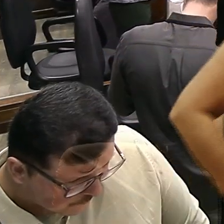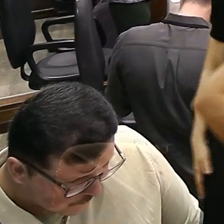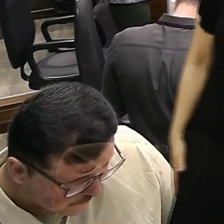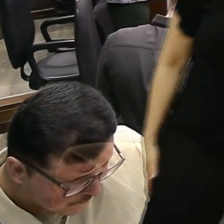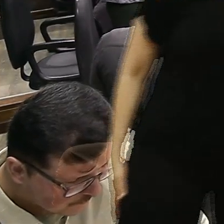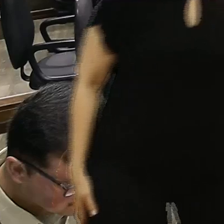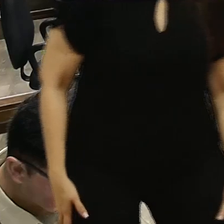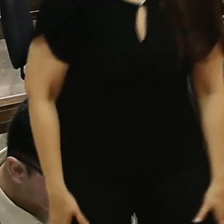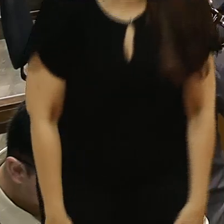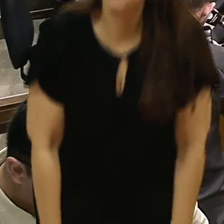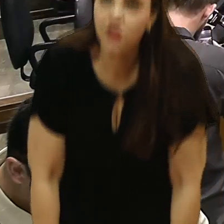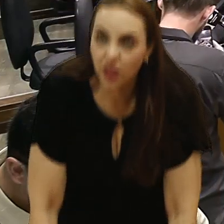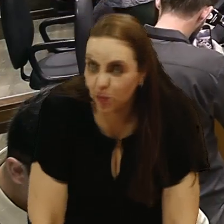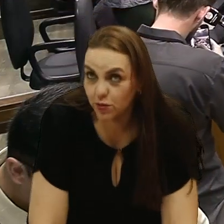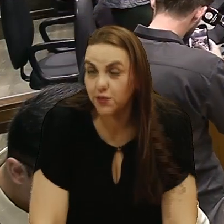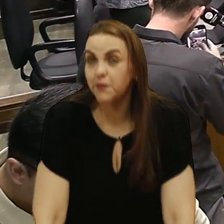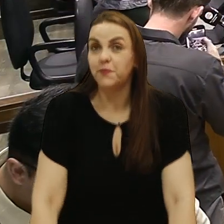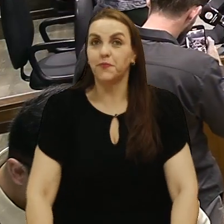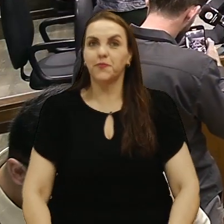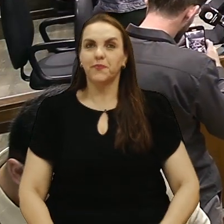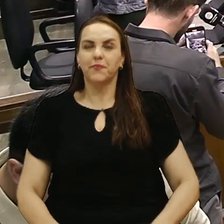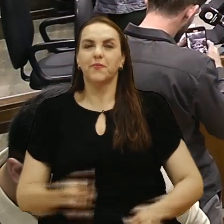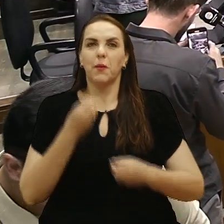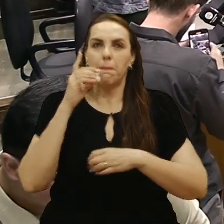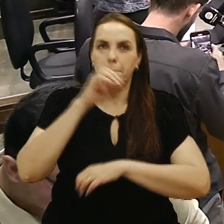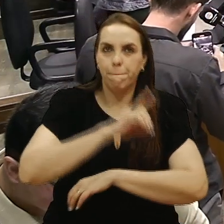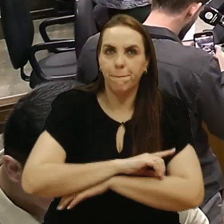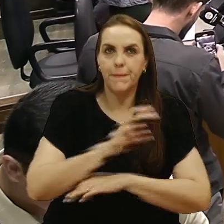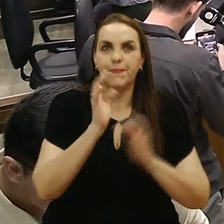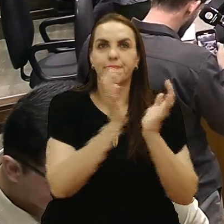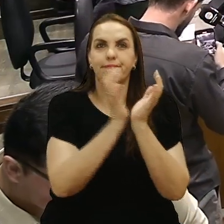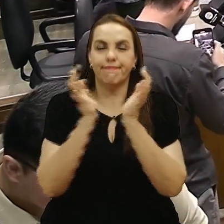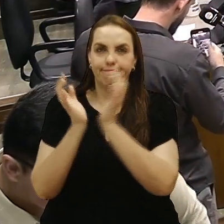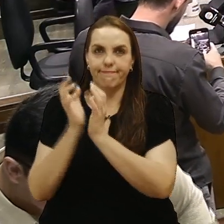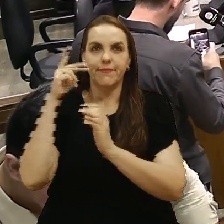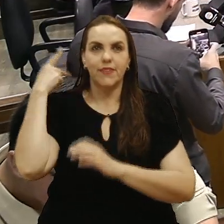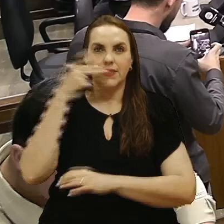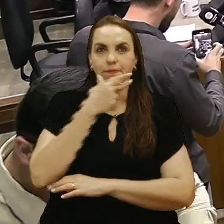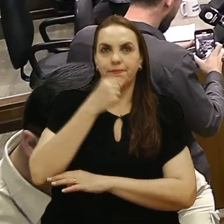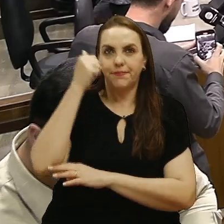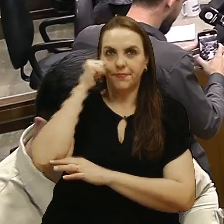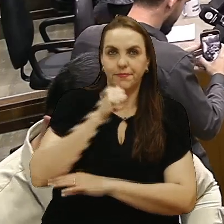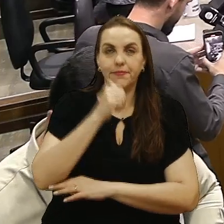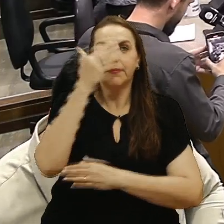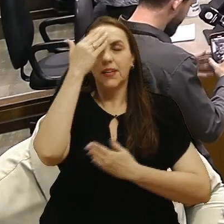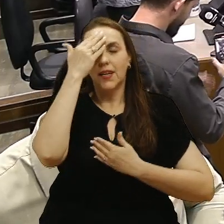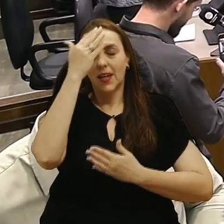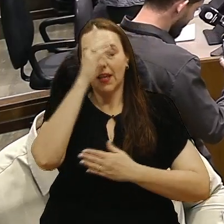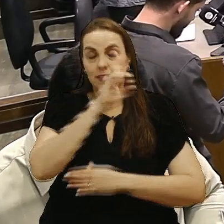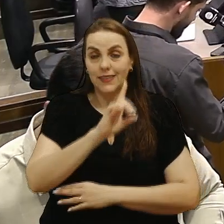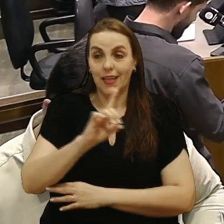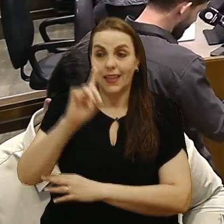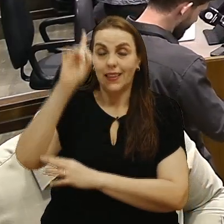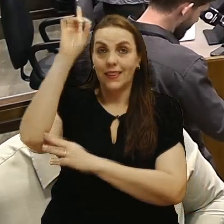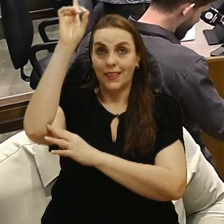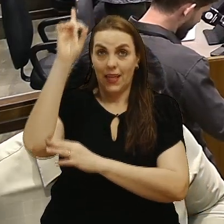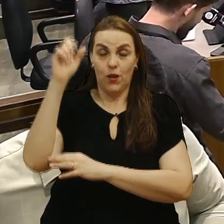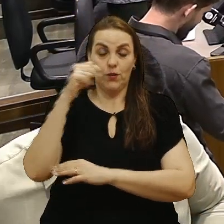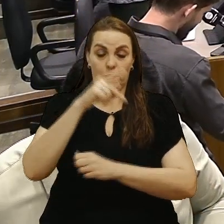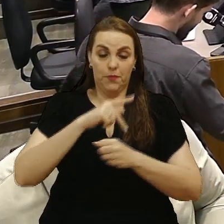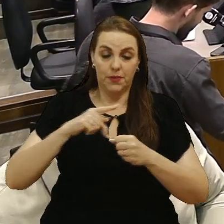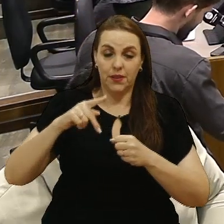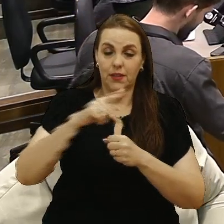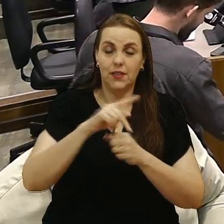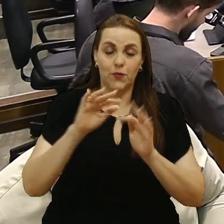Bom dia, colegas vereadores, colegas vereadoras. Graças a Deus, a pátria e a família, que nós